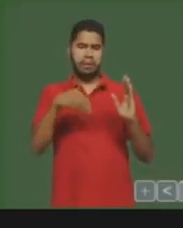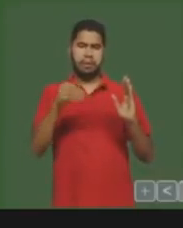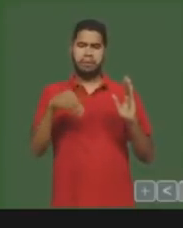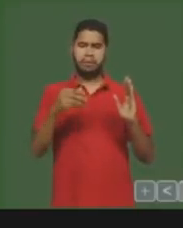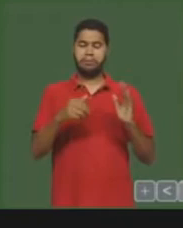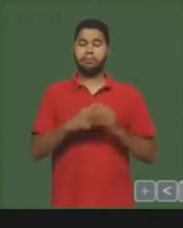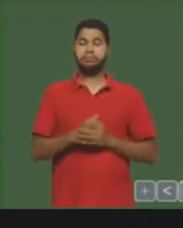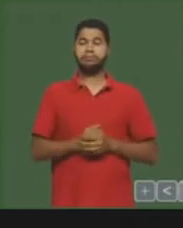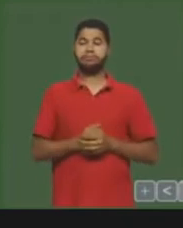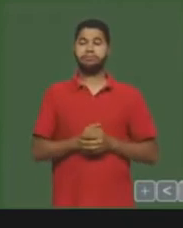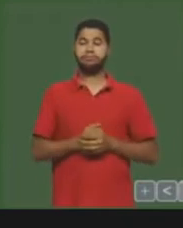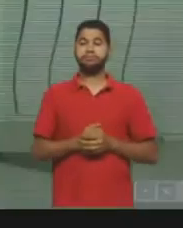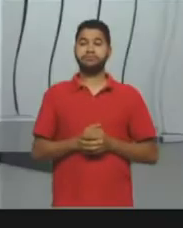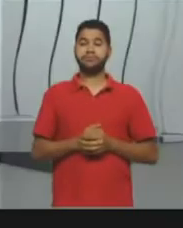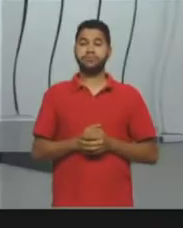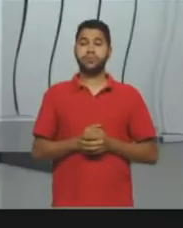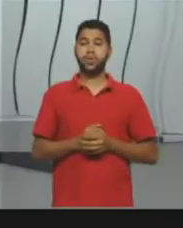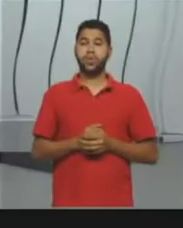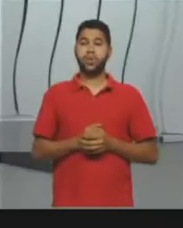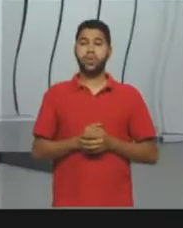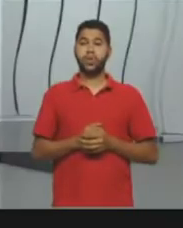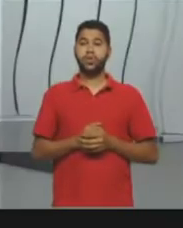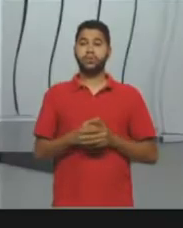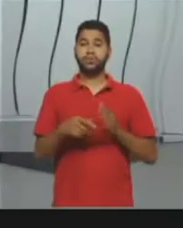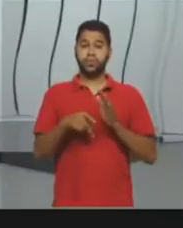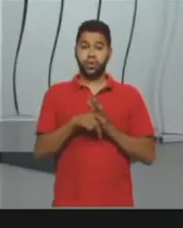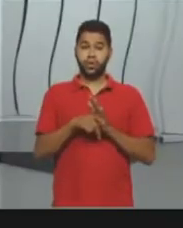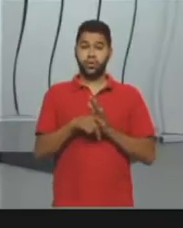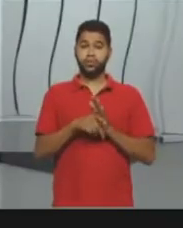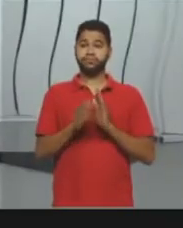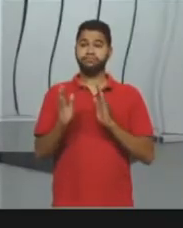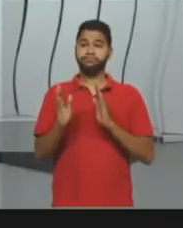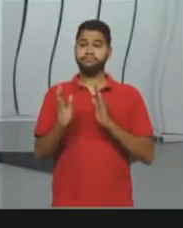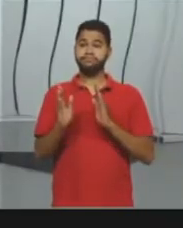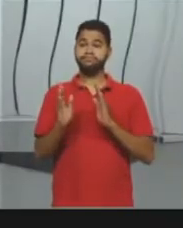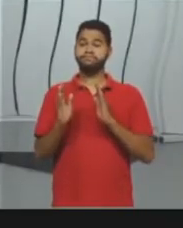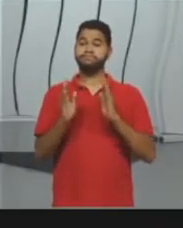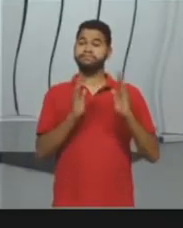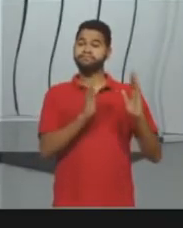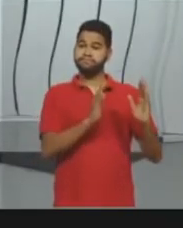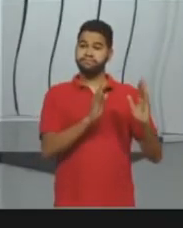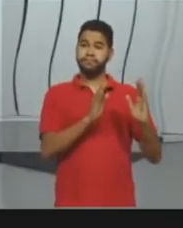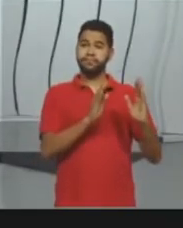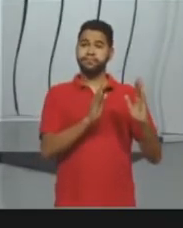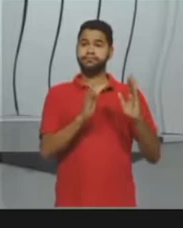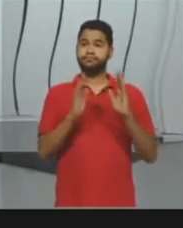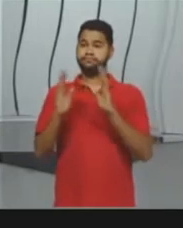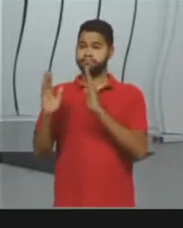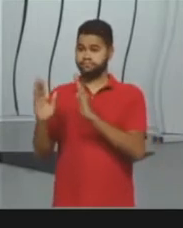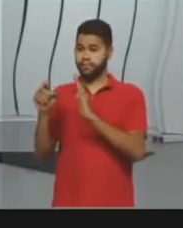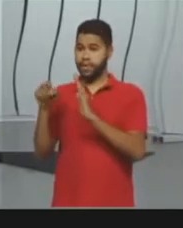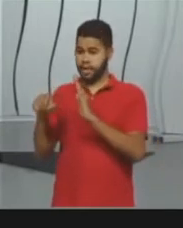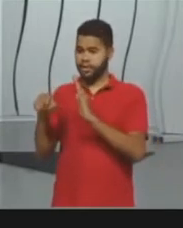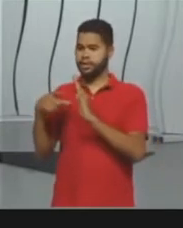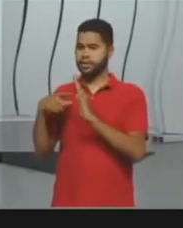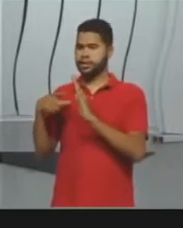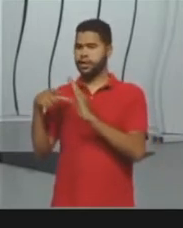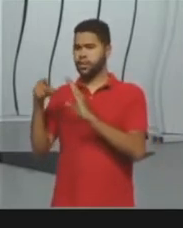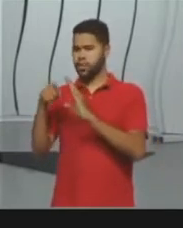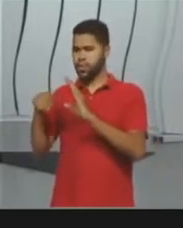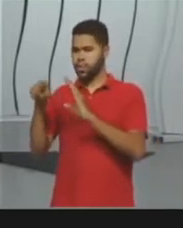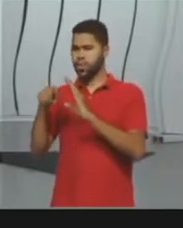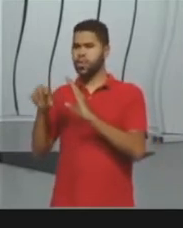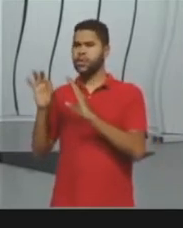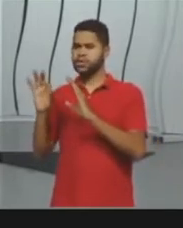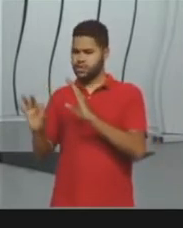dessa célula. Então, organismos eucarióticos são formados por células que têm núcleo bem definido, além de ter